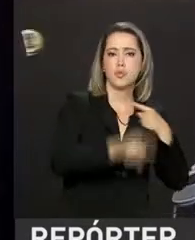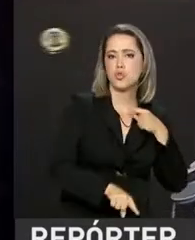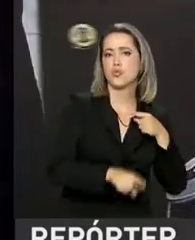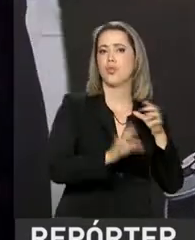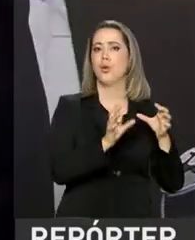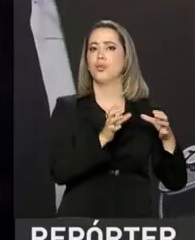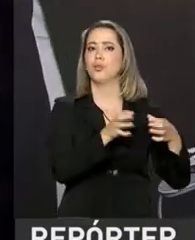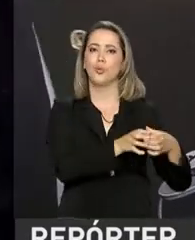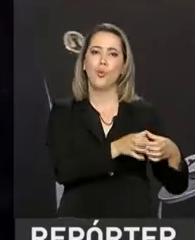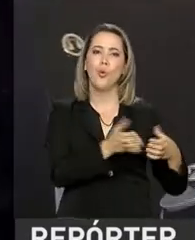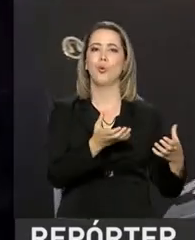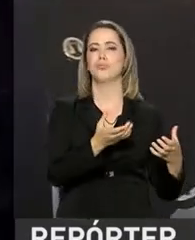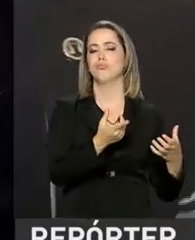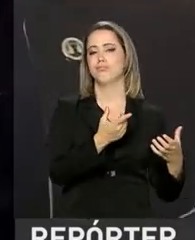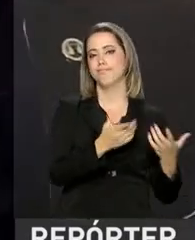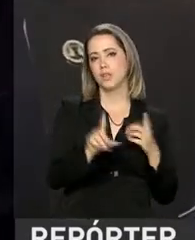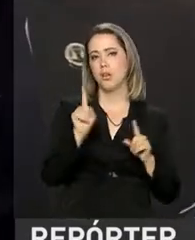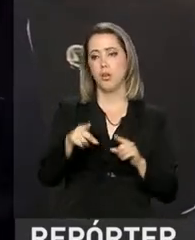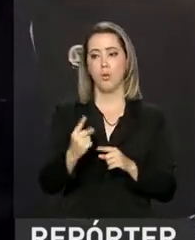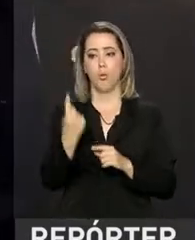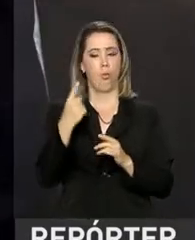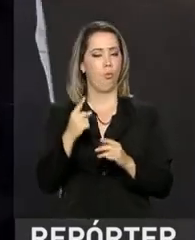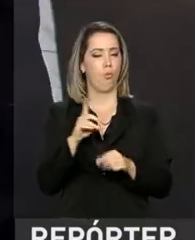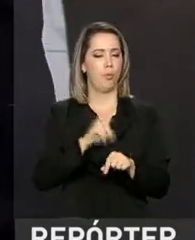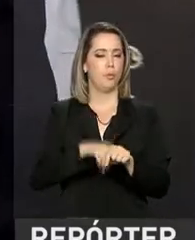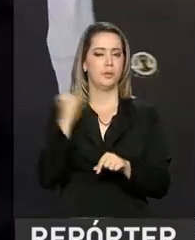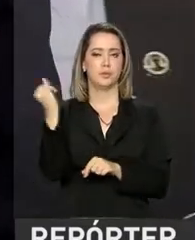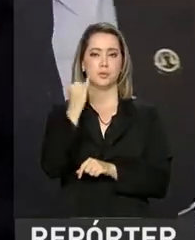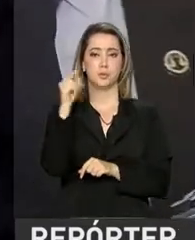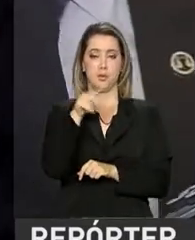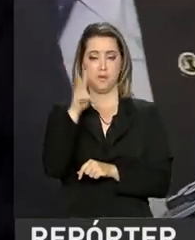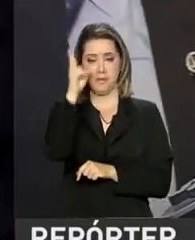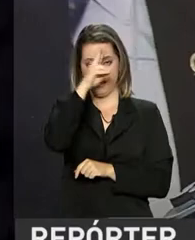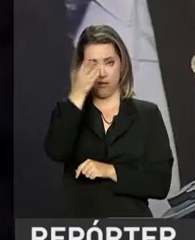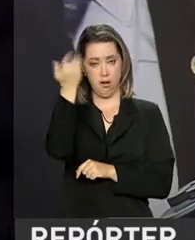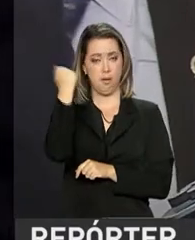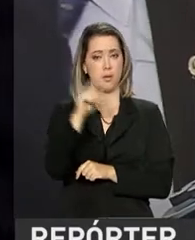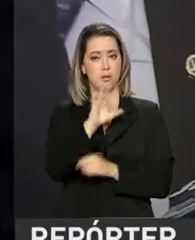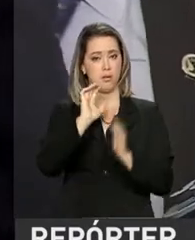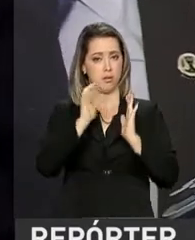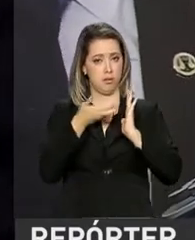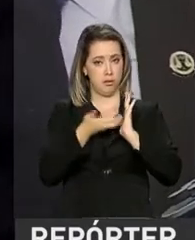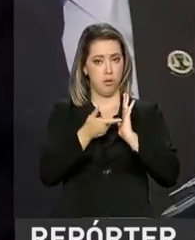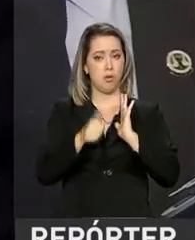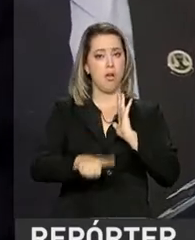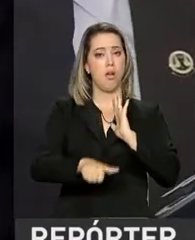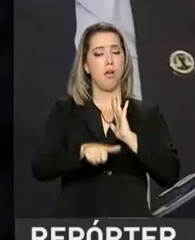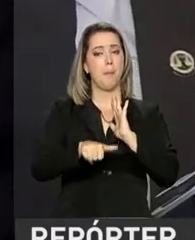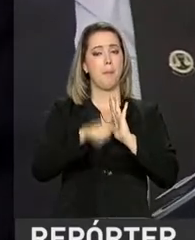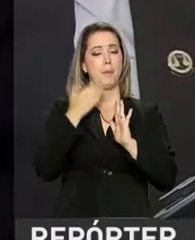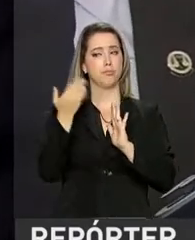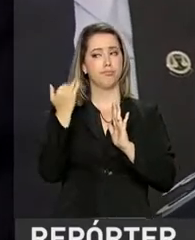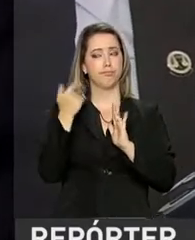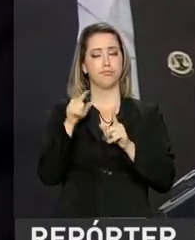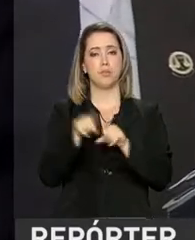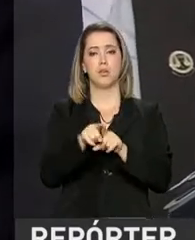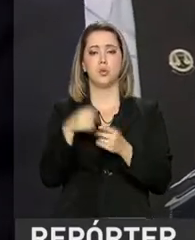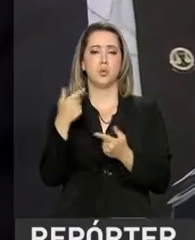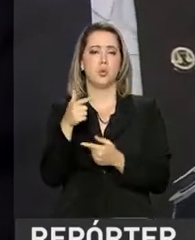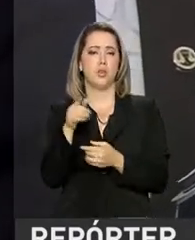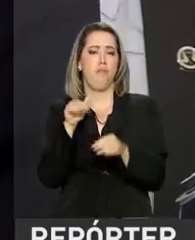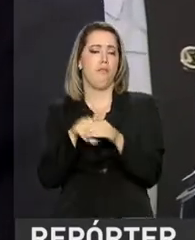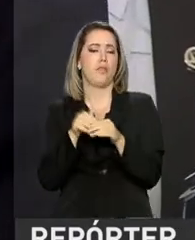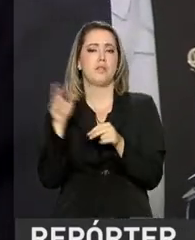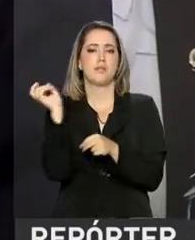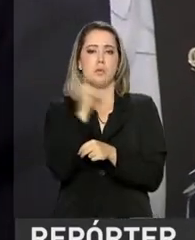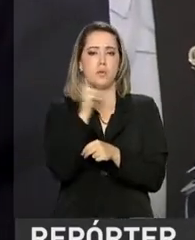tanto aumentar só é você se recorda que no caso da câmara dos deputados também houve um primeiro momento que a urgência não chegou a ser votado no